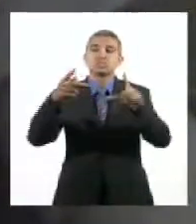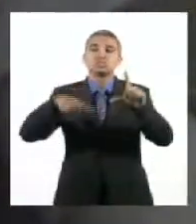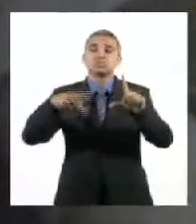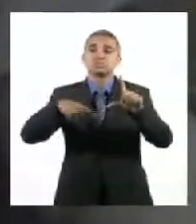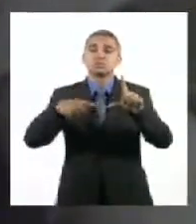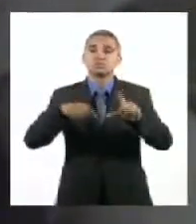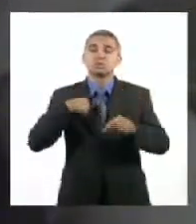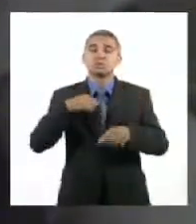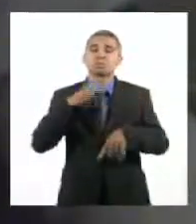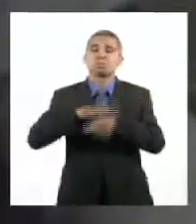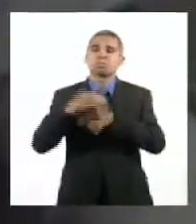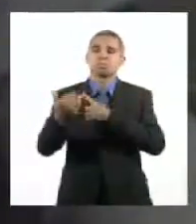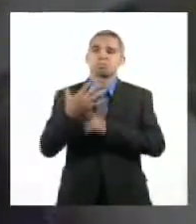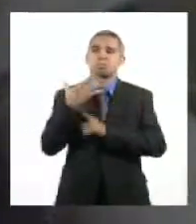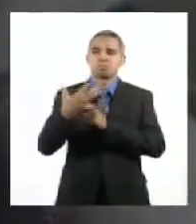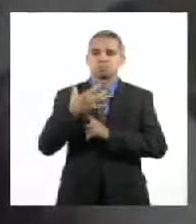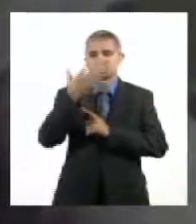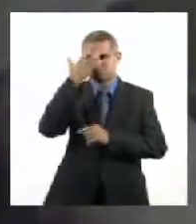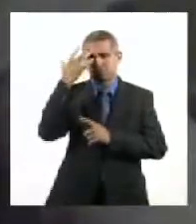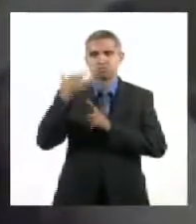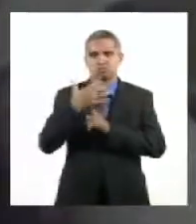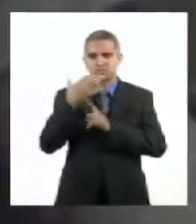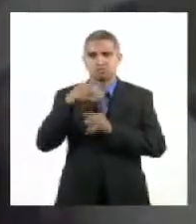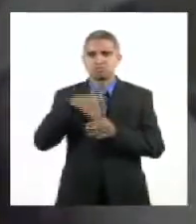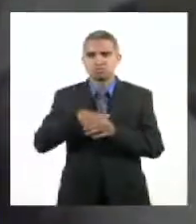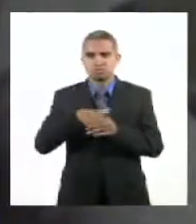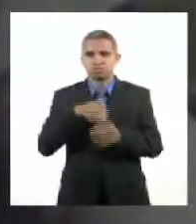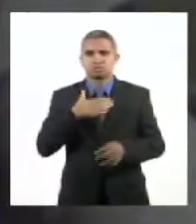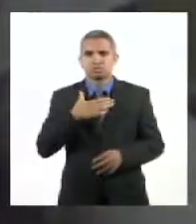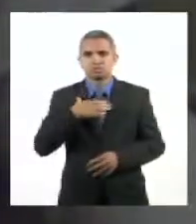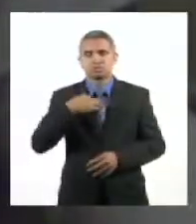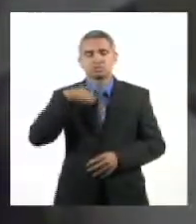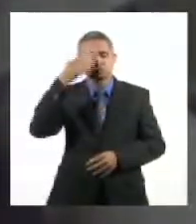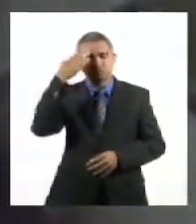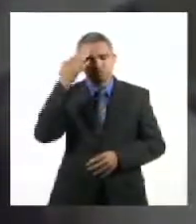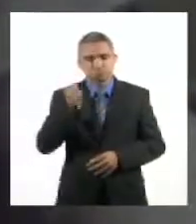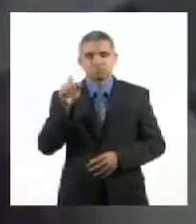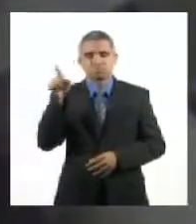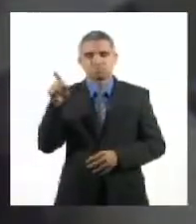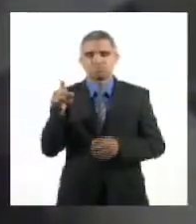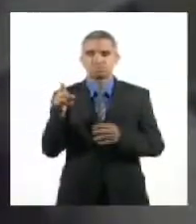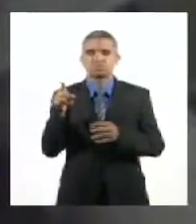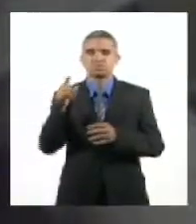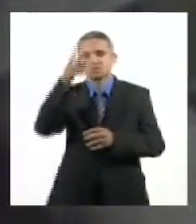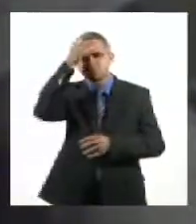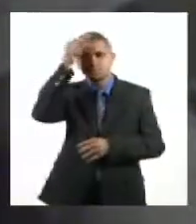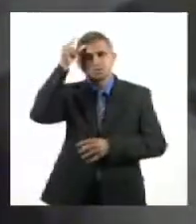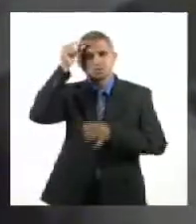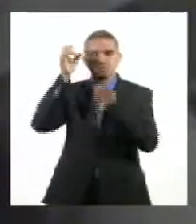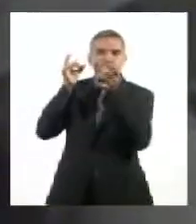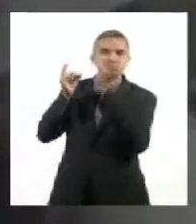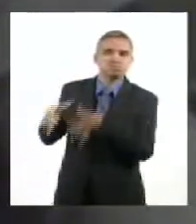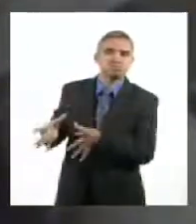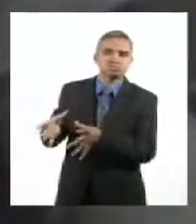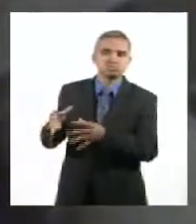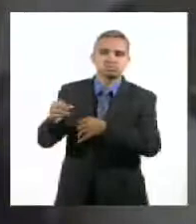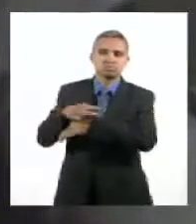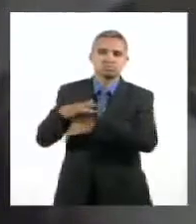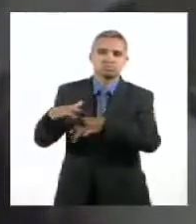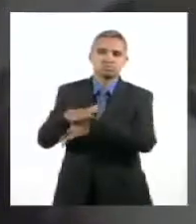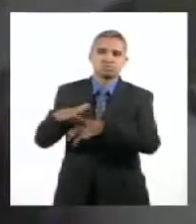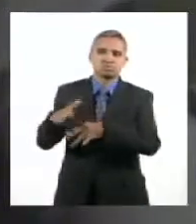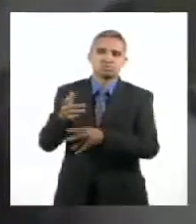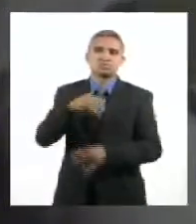Lumiar, sei do descaso que está o município, o prefeito simplesmente abandonou a cidade, não pode sequer andar no